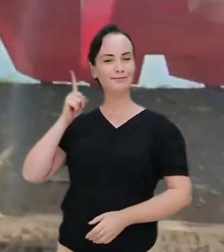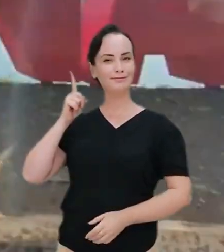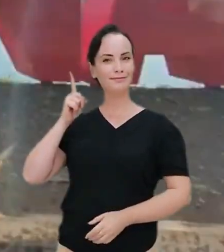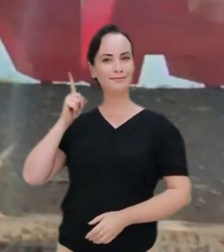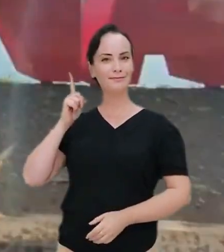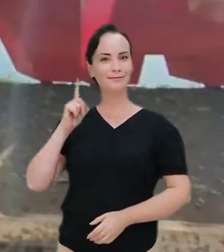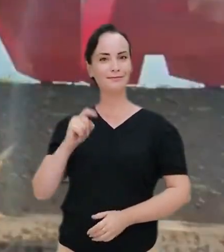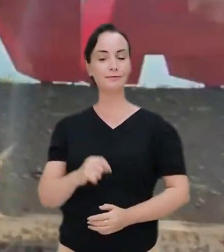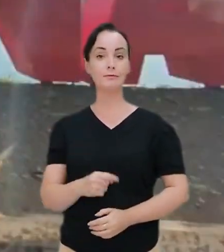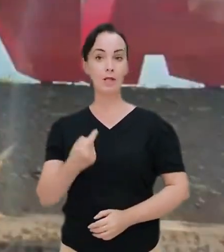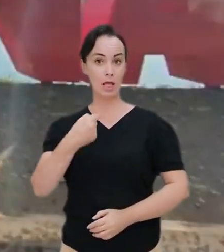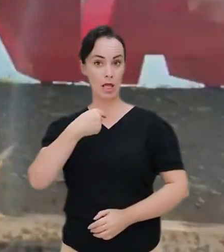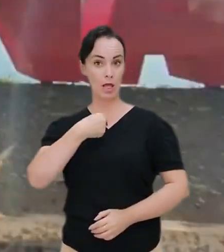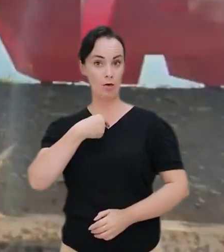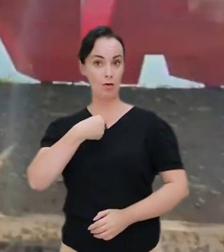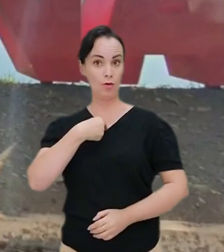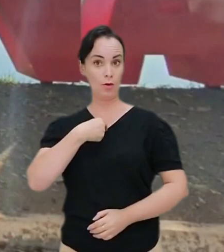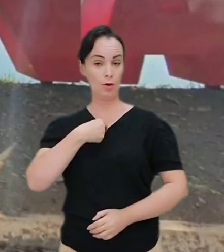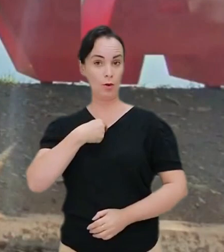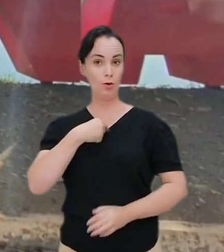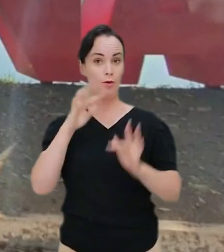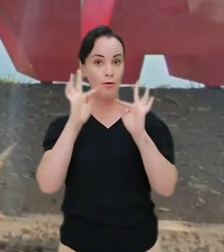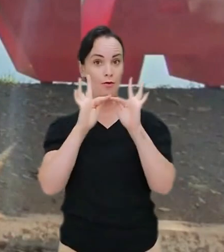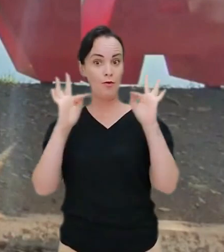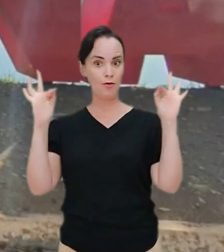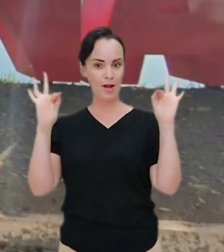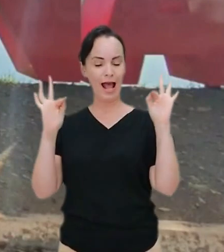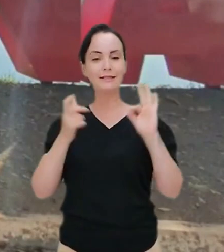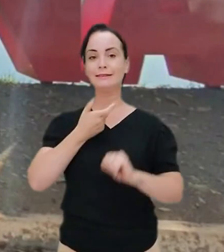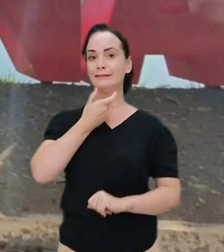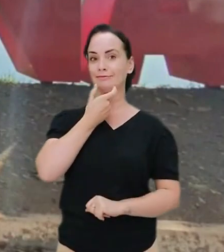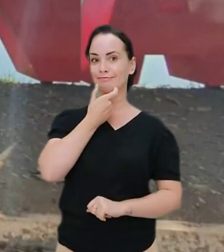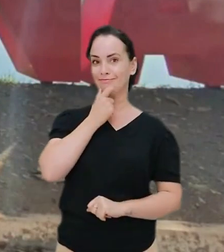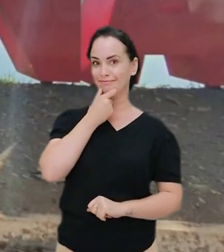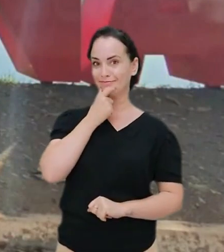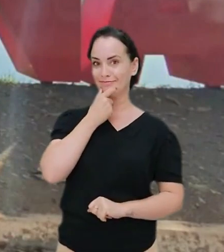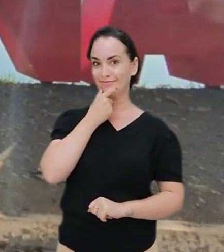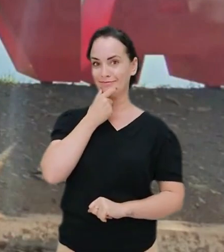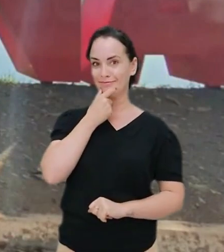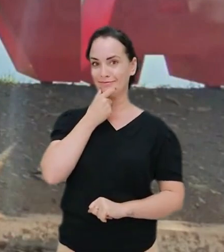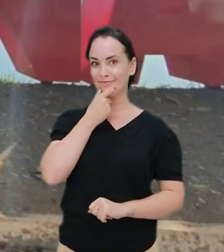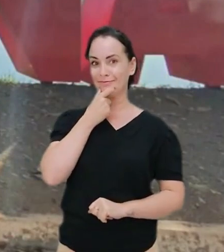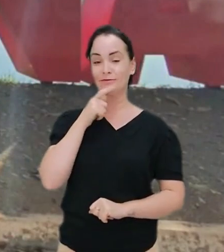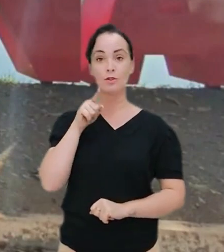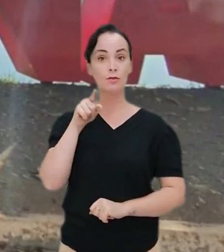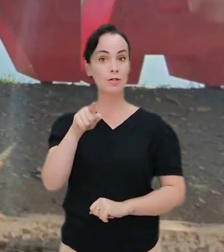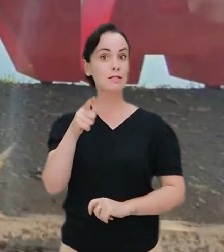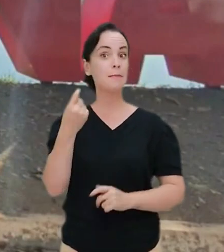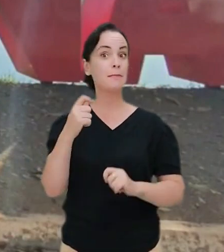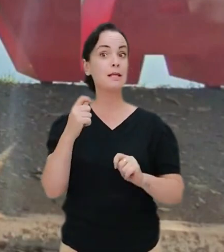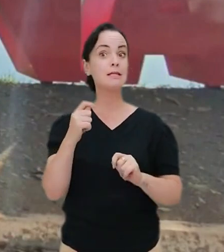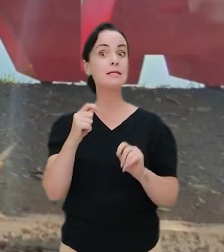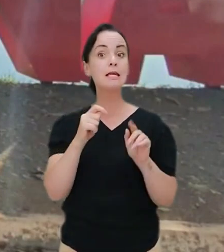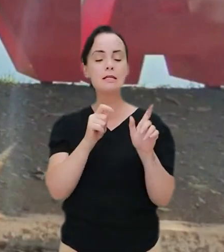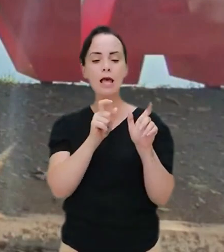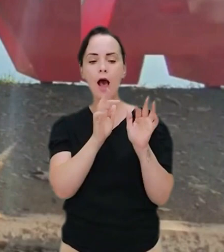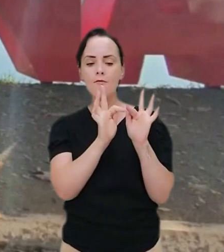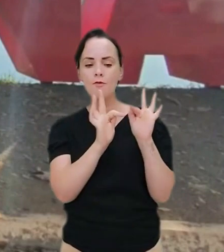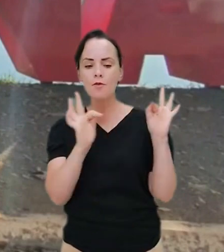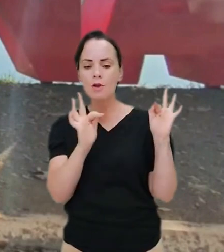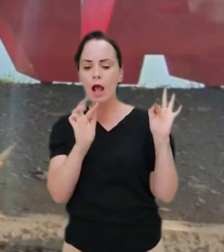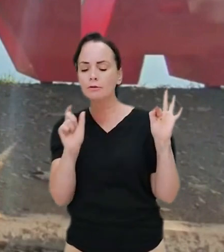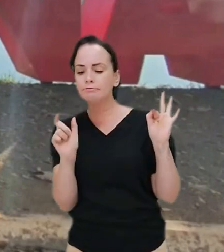Great! Let's go! Eu vou colocar uma frase in English bem aqui. Basta que você complete